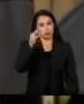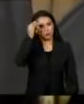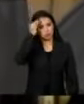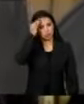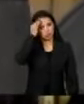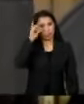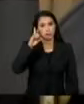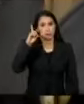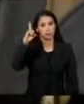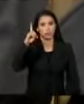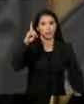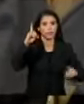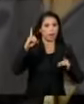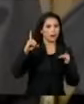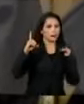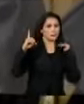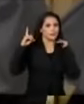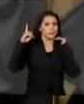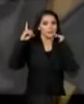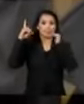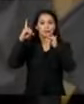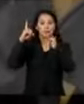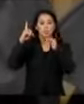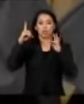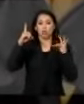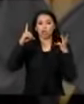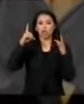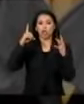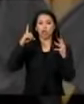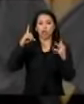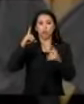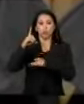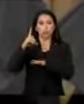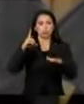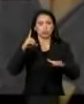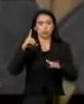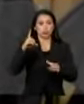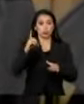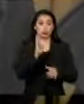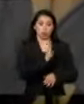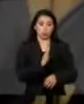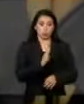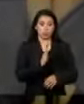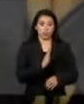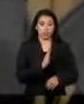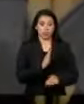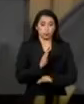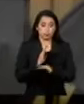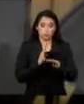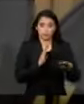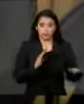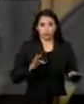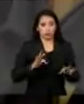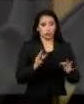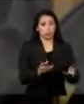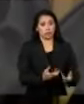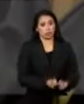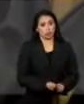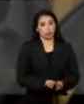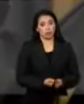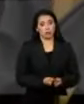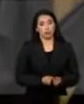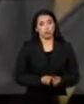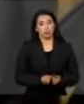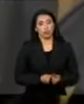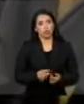todas as coisas e que o Brasil está acima de todos. Esse é um adágio que eu quero trazer aqui para